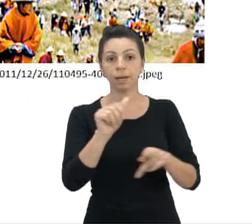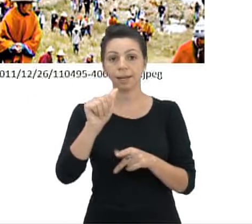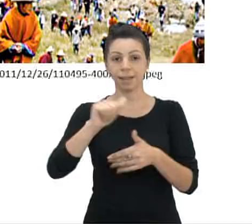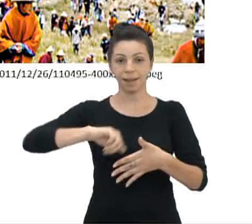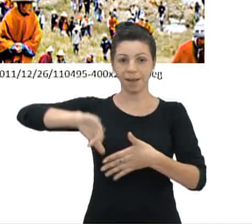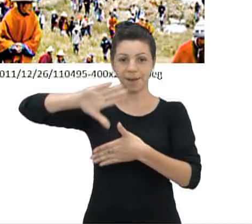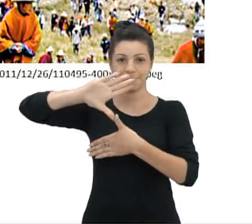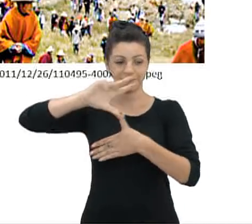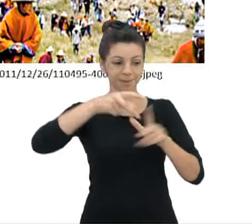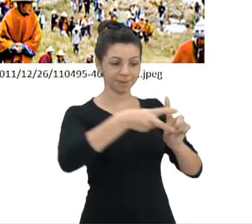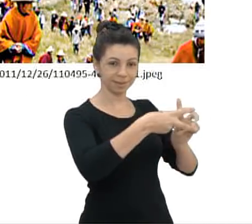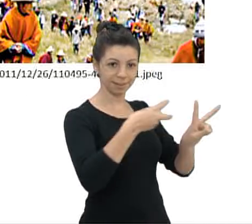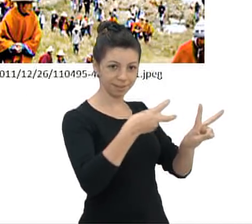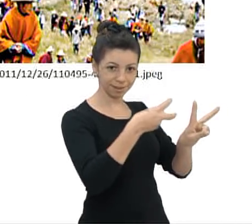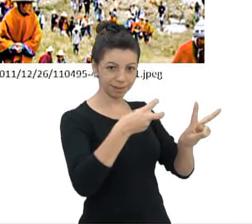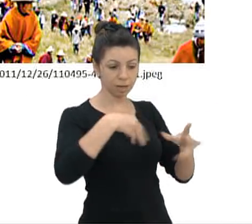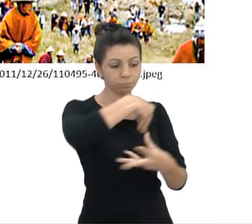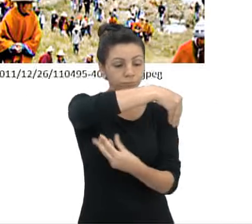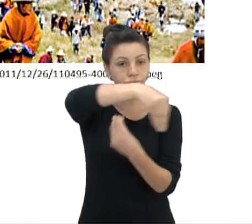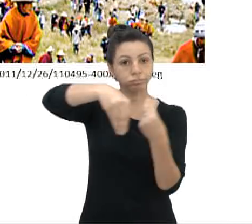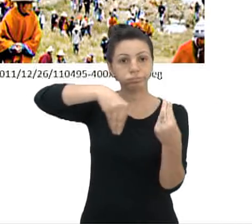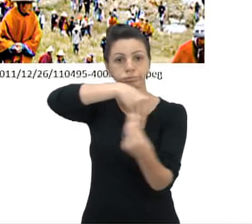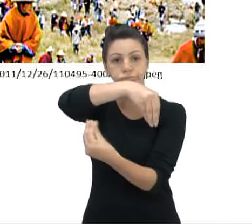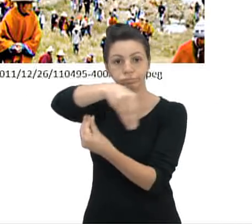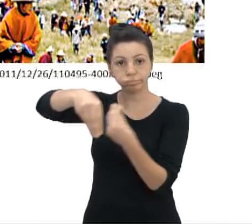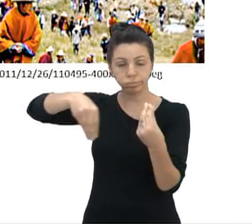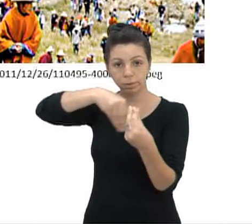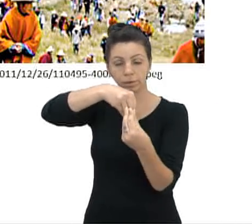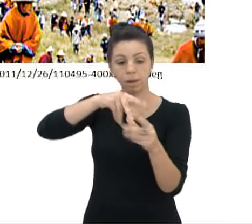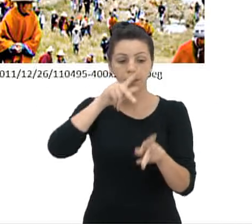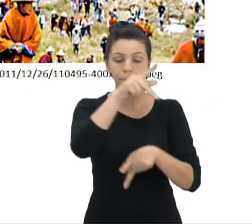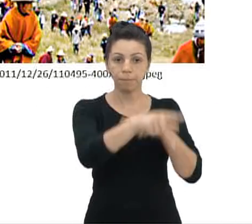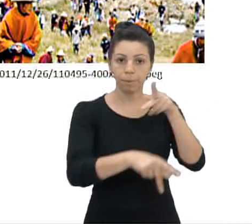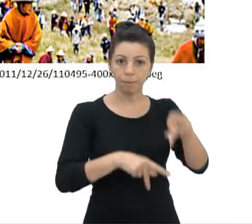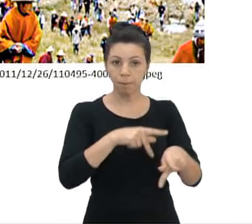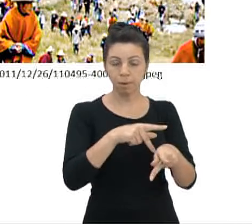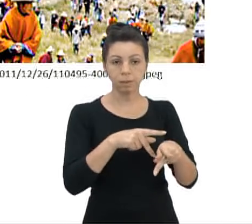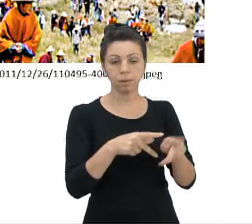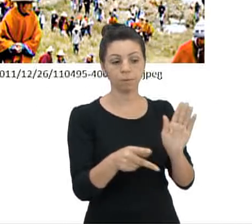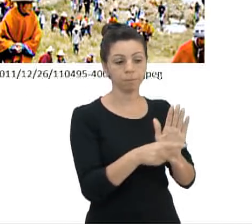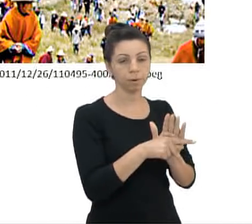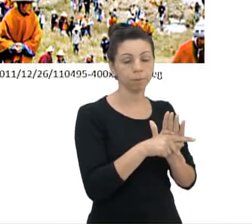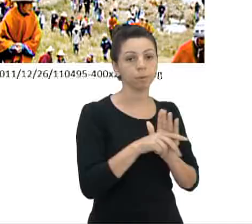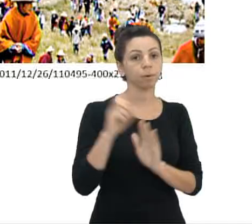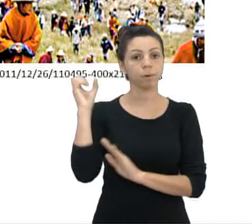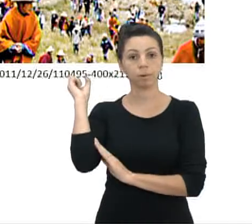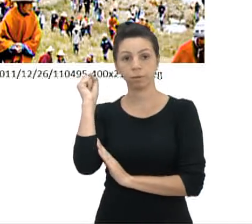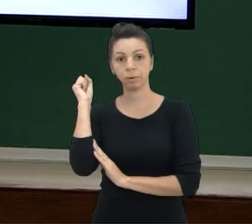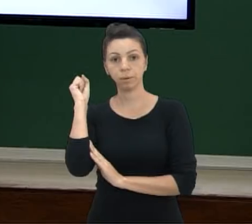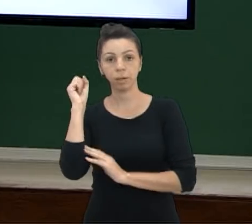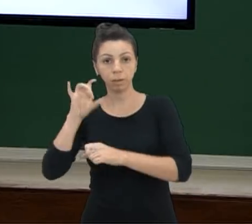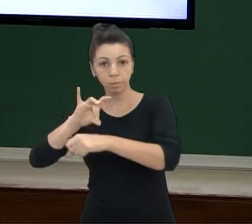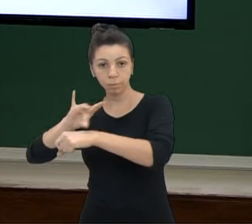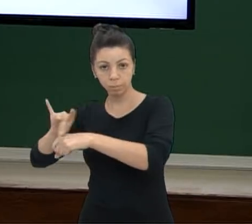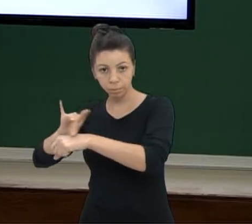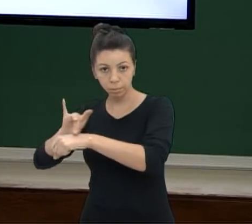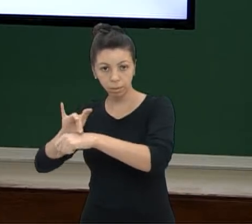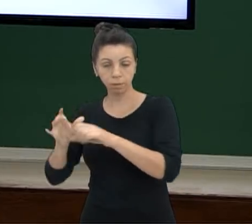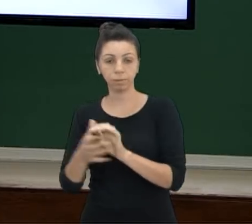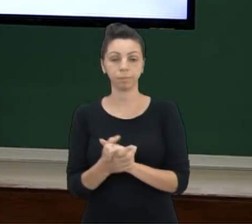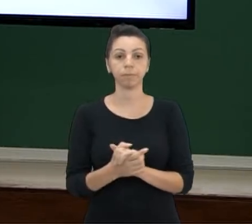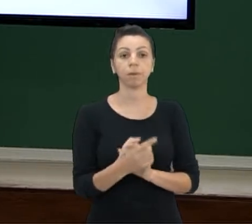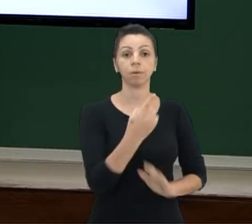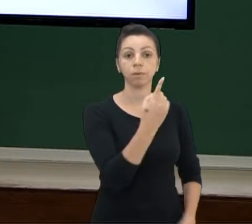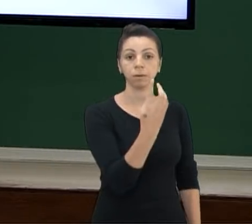e mestiços, consequência da miscigenação entre a população nativa, o branco e o negro. Então, desses